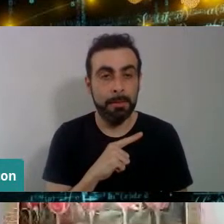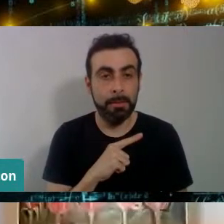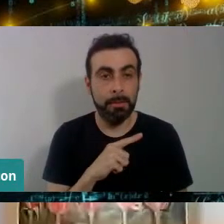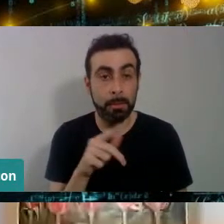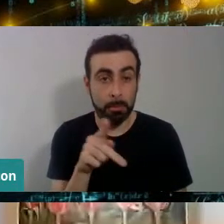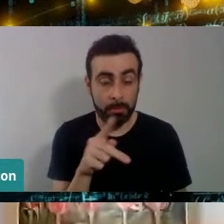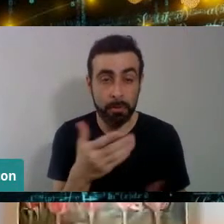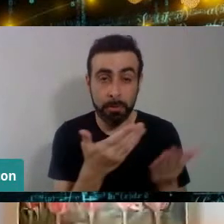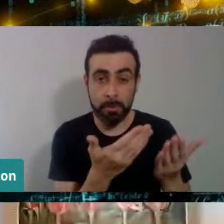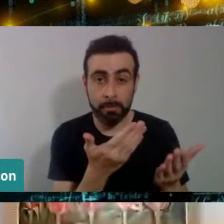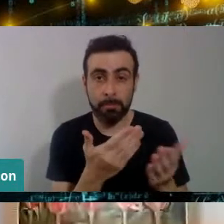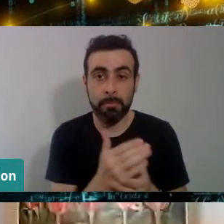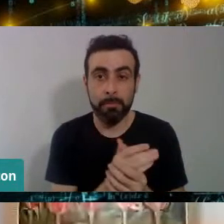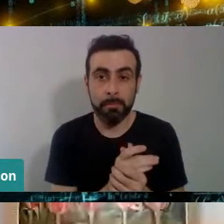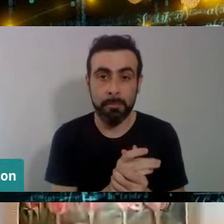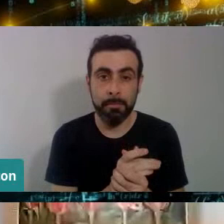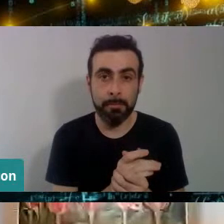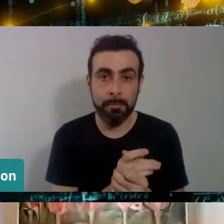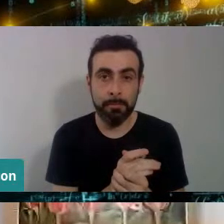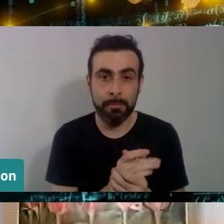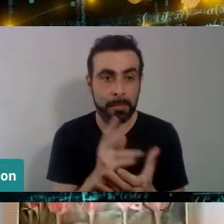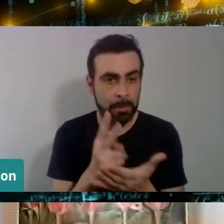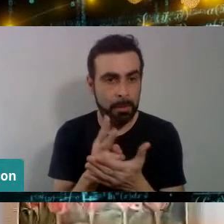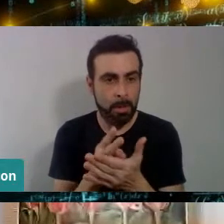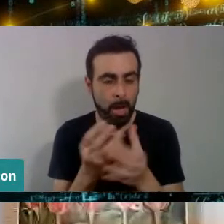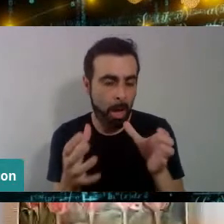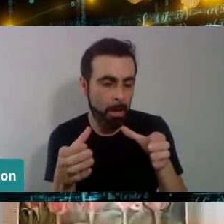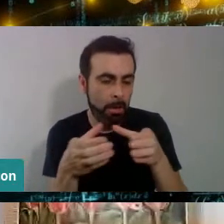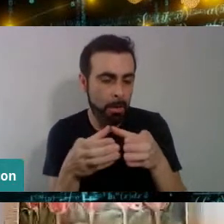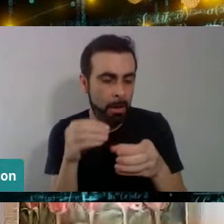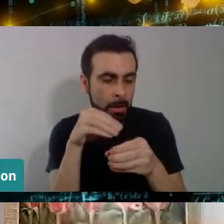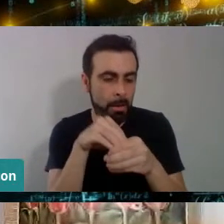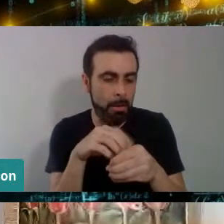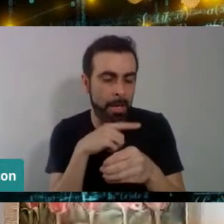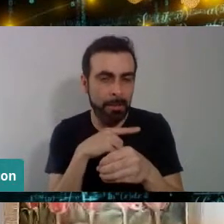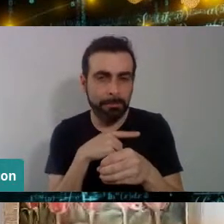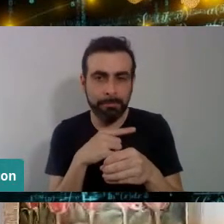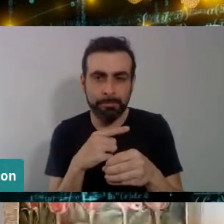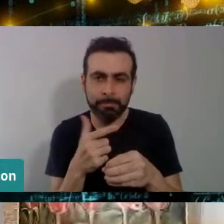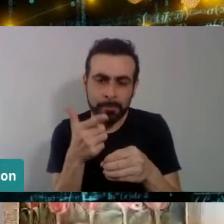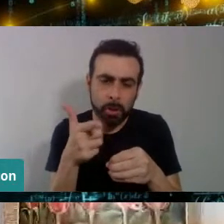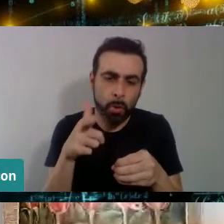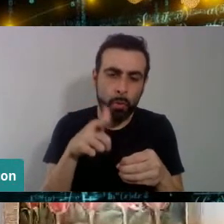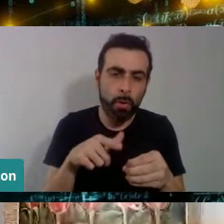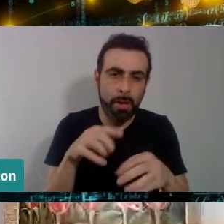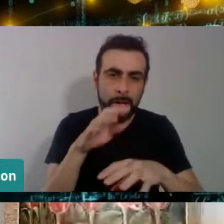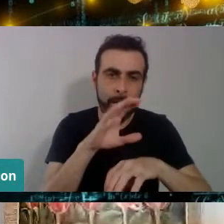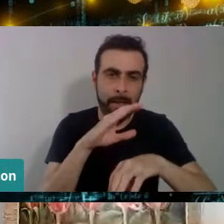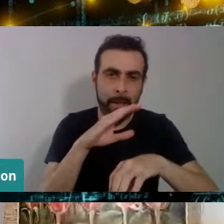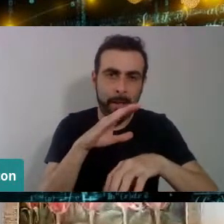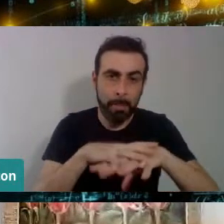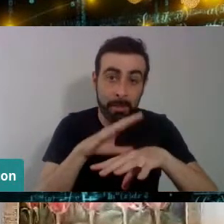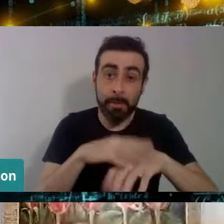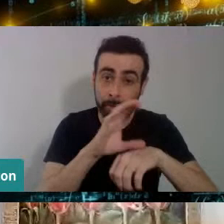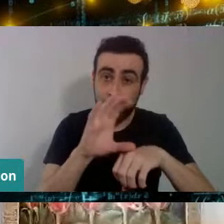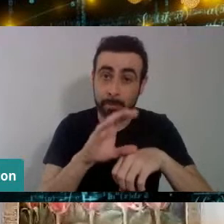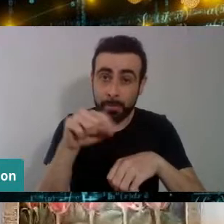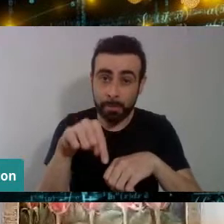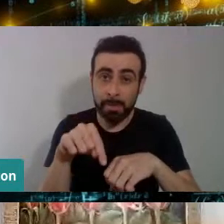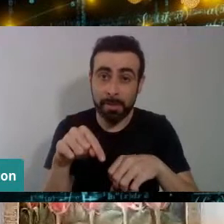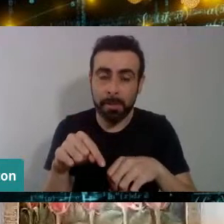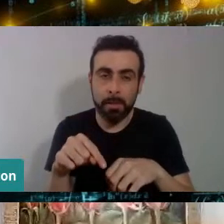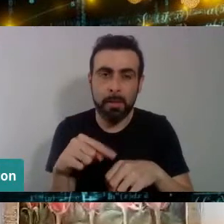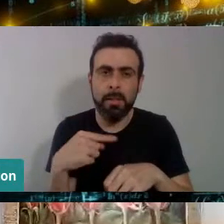fez parte de um grupo que trouxe de novo o curso de matemática, né? Que isso, foi isso mesmo. Aí,